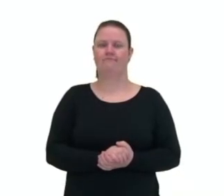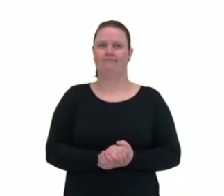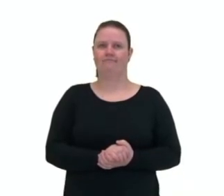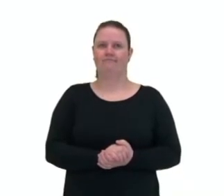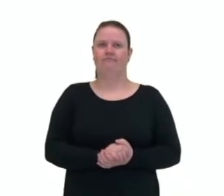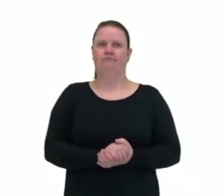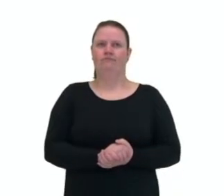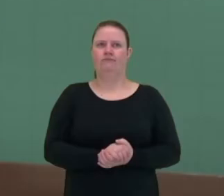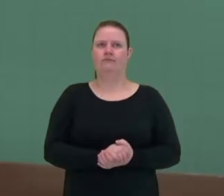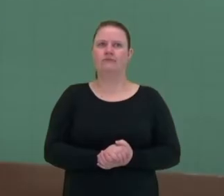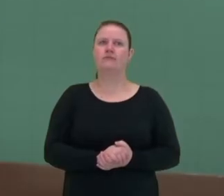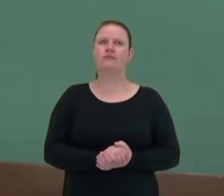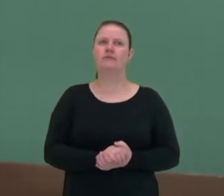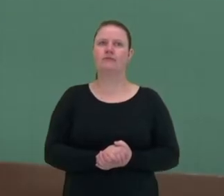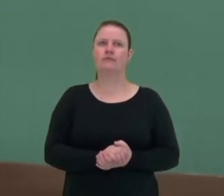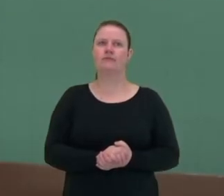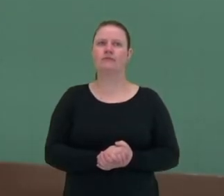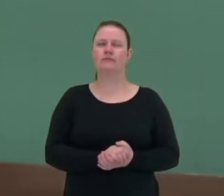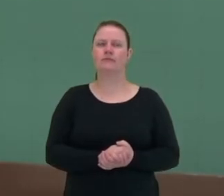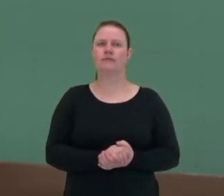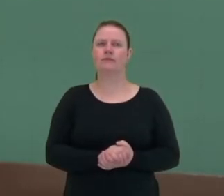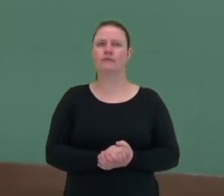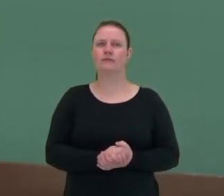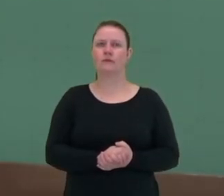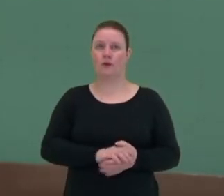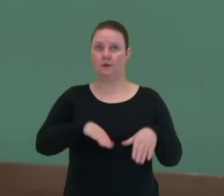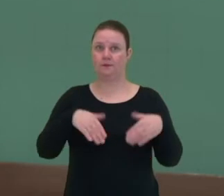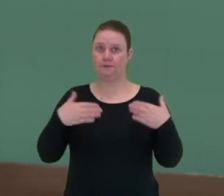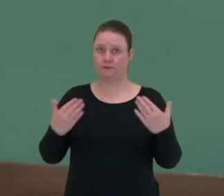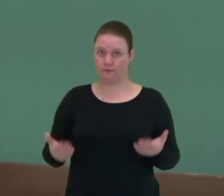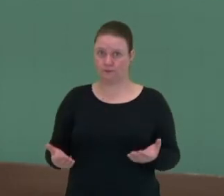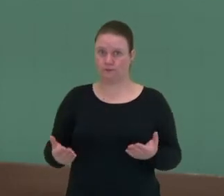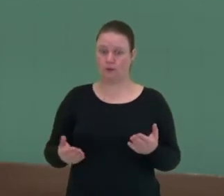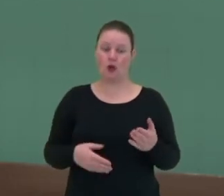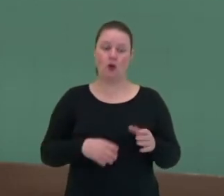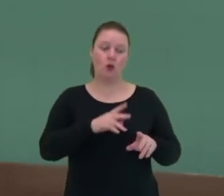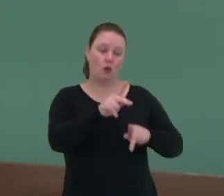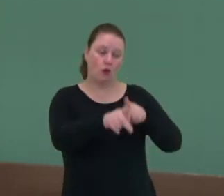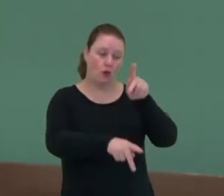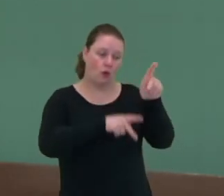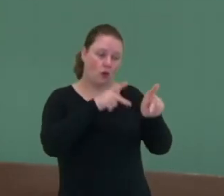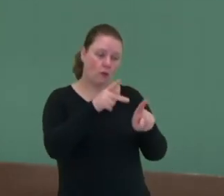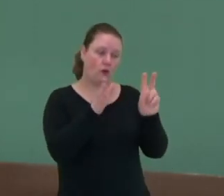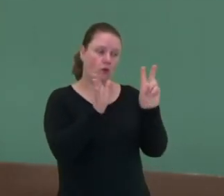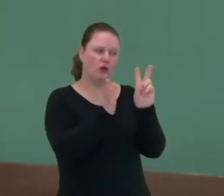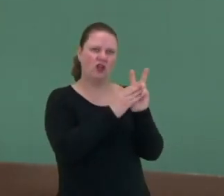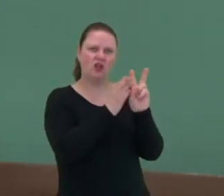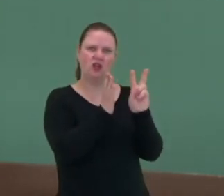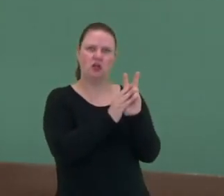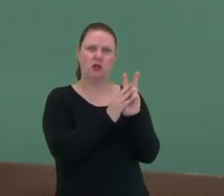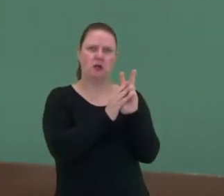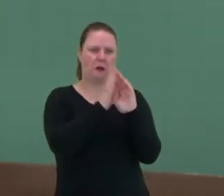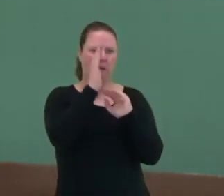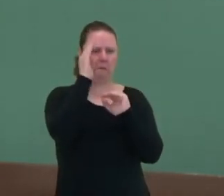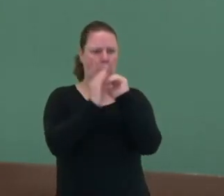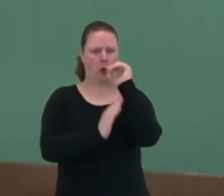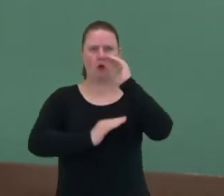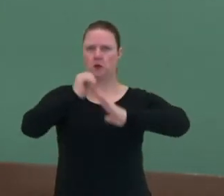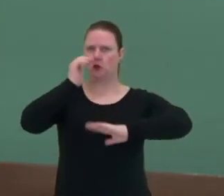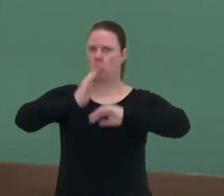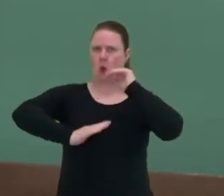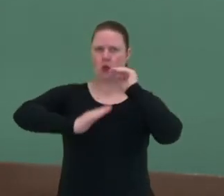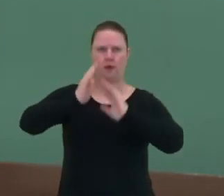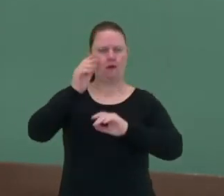muito encontrada próxima aos rios. E olha, os indígenas são exímios arqueiros, né? Eles